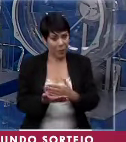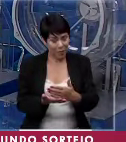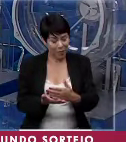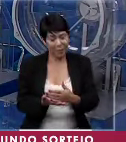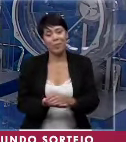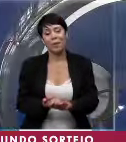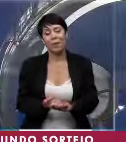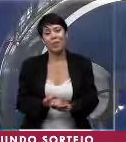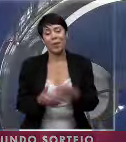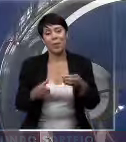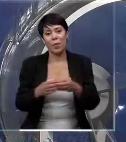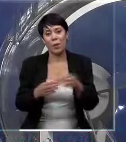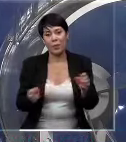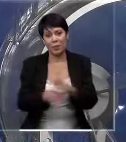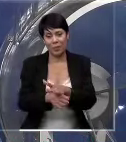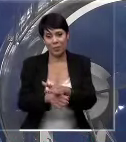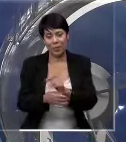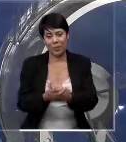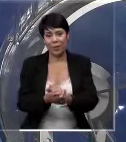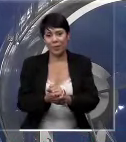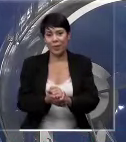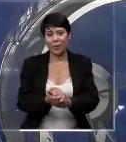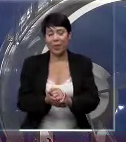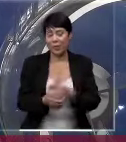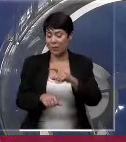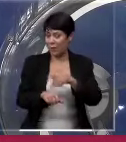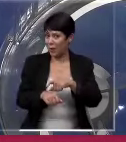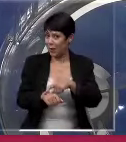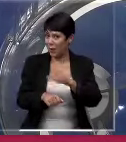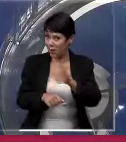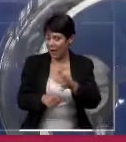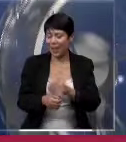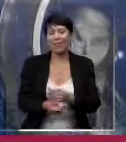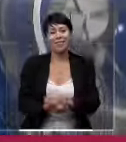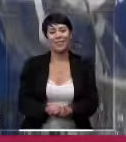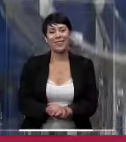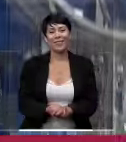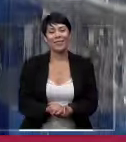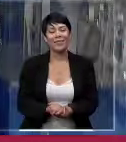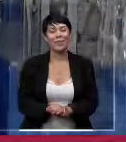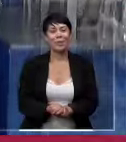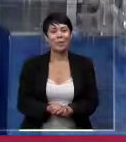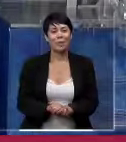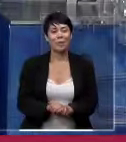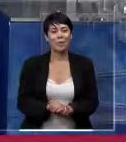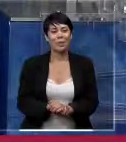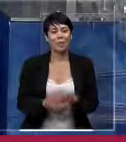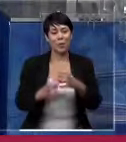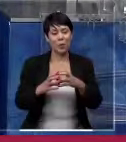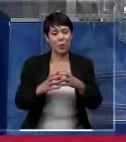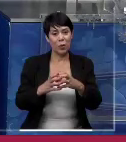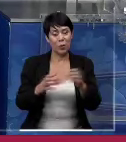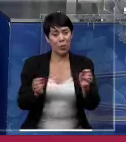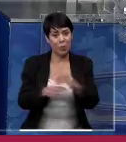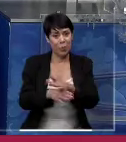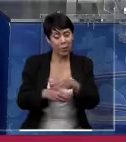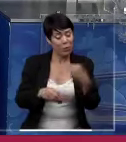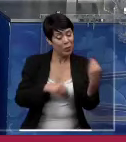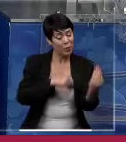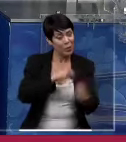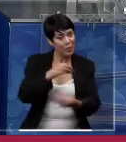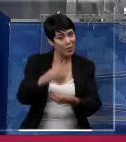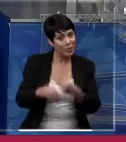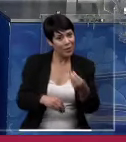começar? Bolas posicionadas, tá na hora, valendo! Globo carregado,